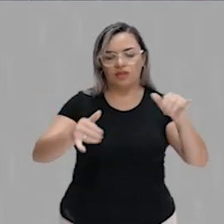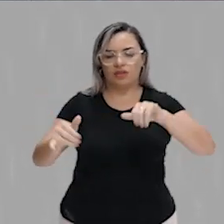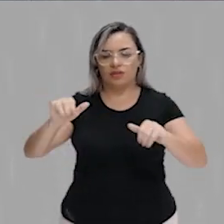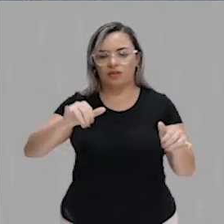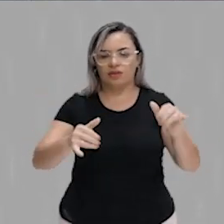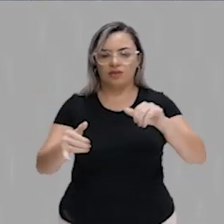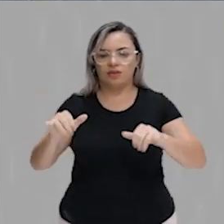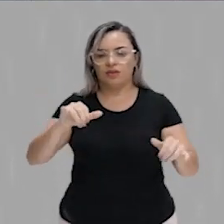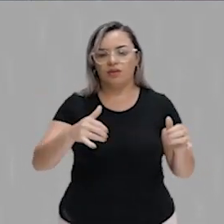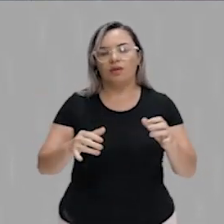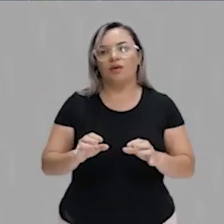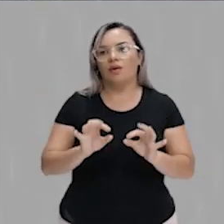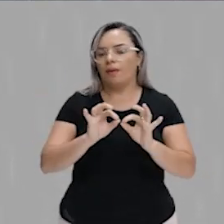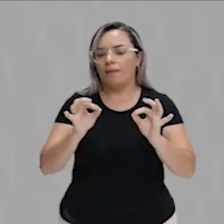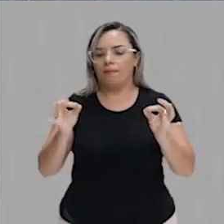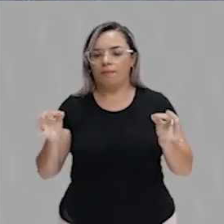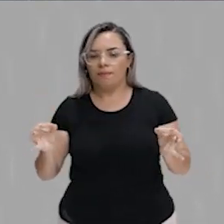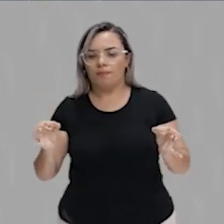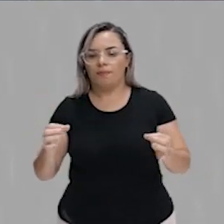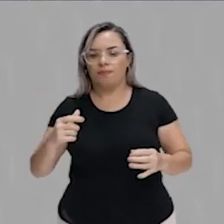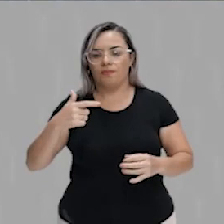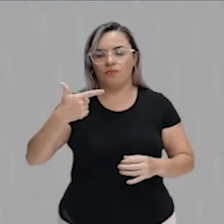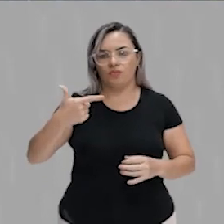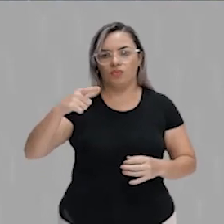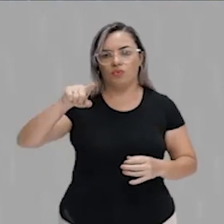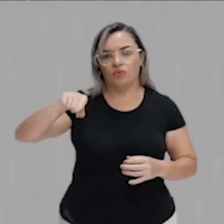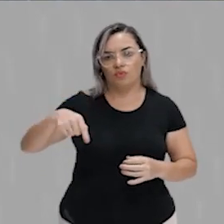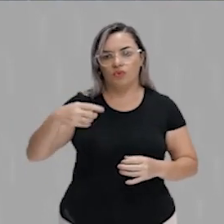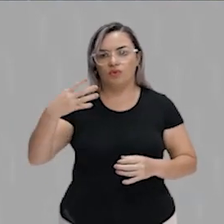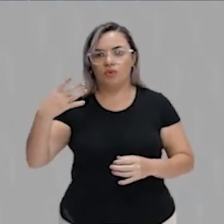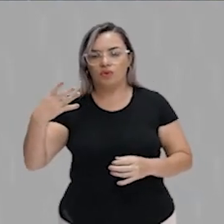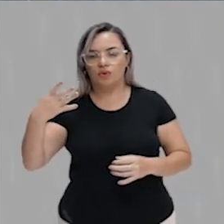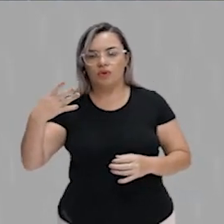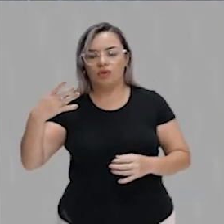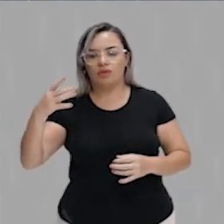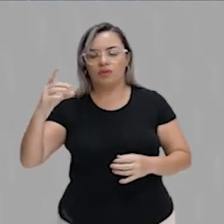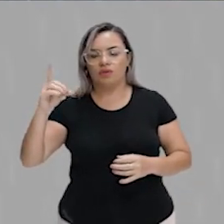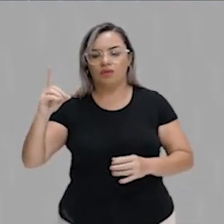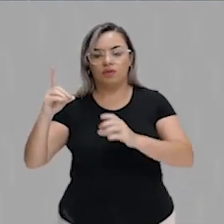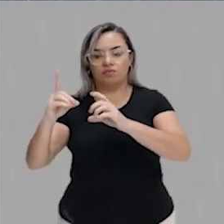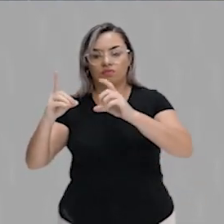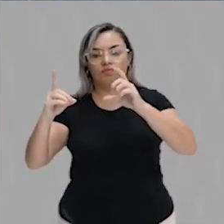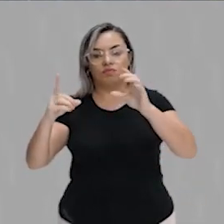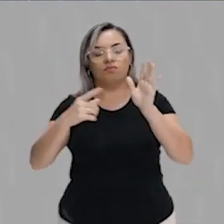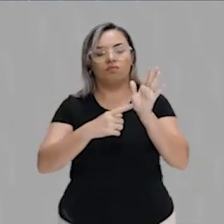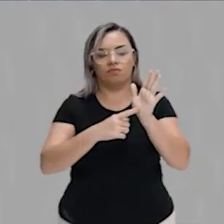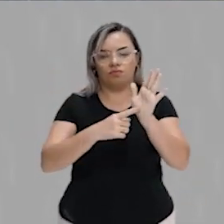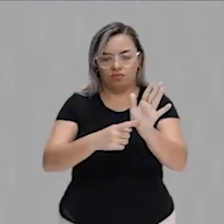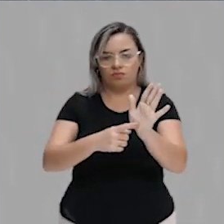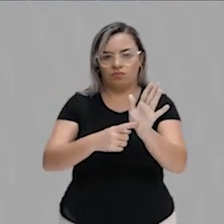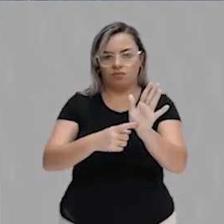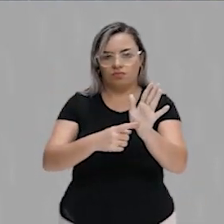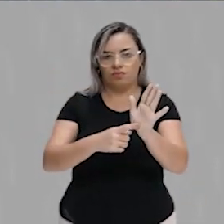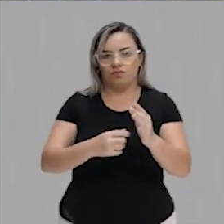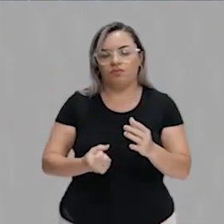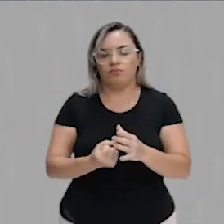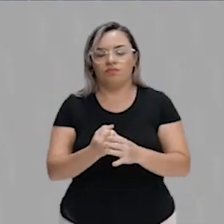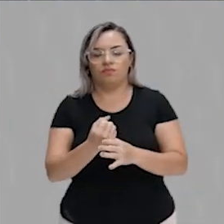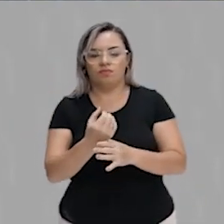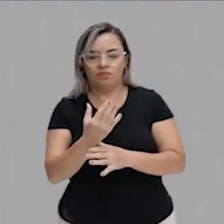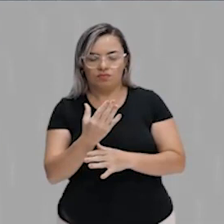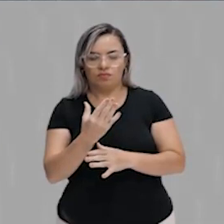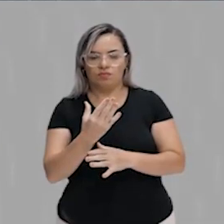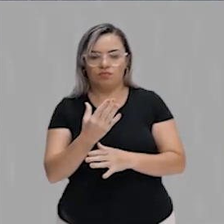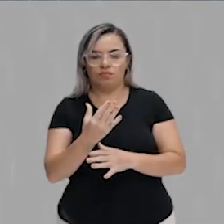representado simplesmente por essa sigla aqui, 2,4D. É um fito-hormônio produzido sinteticamente